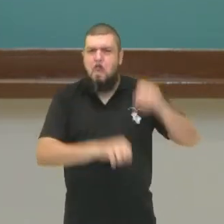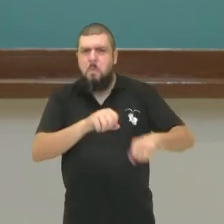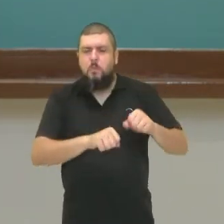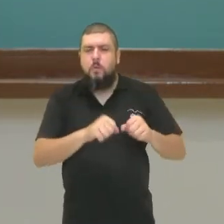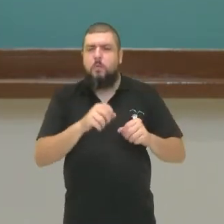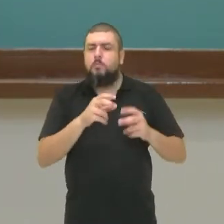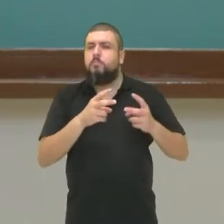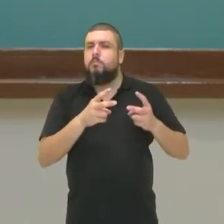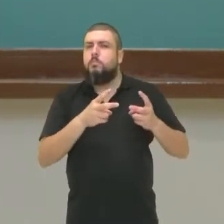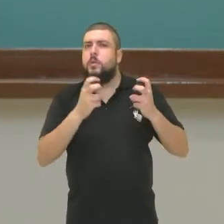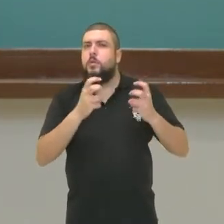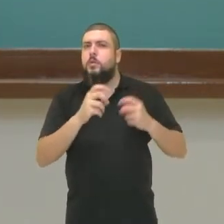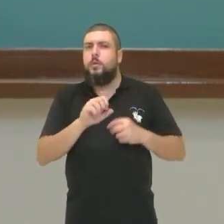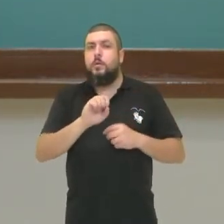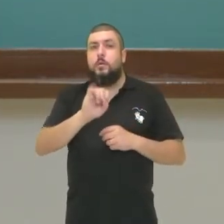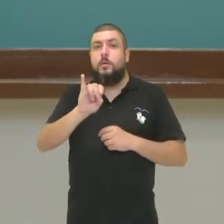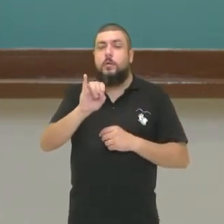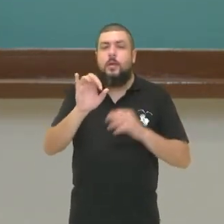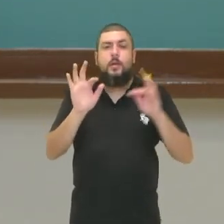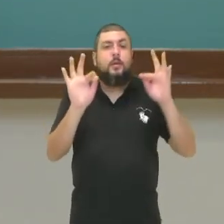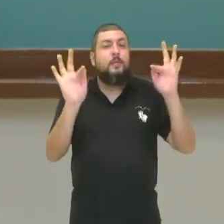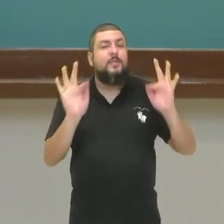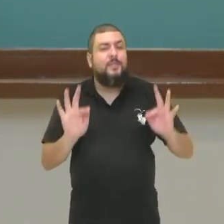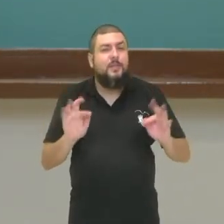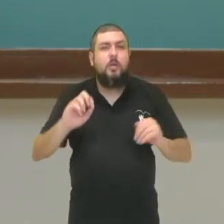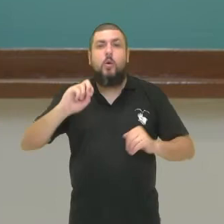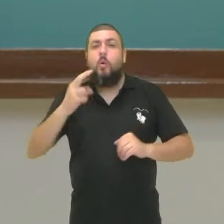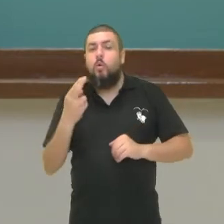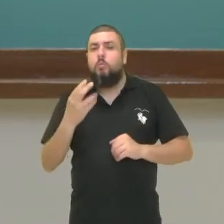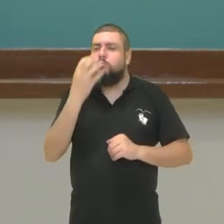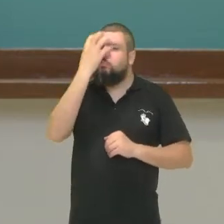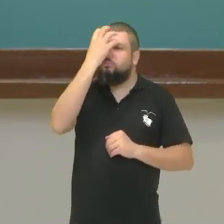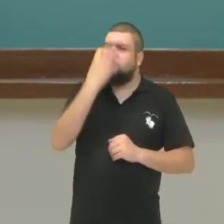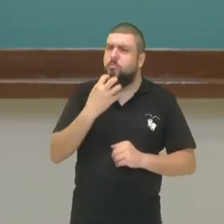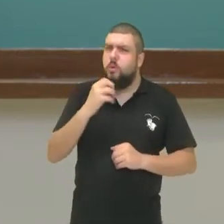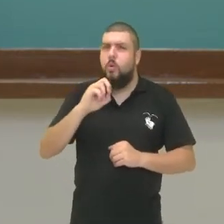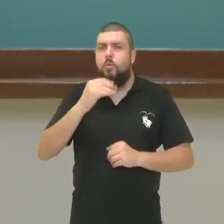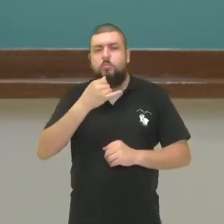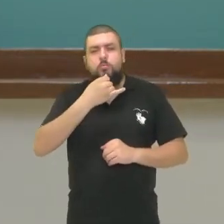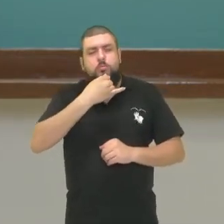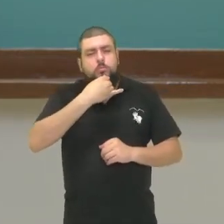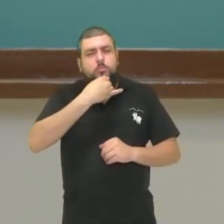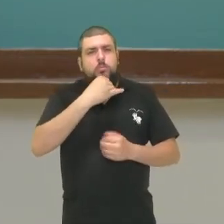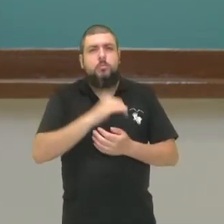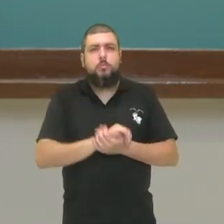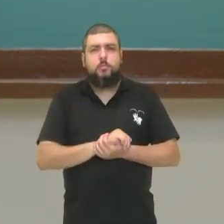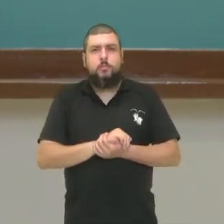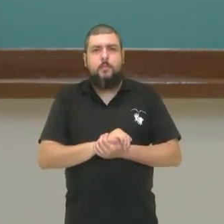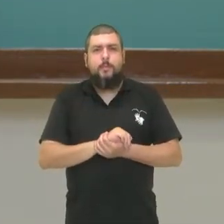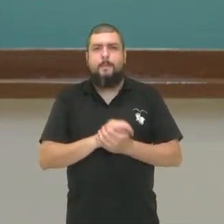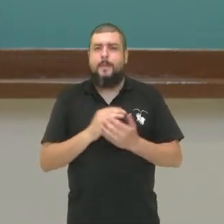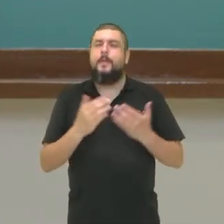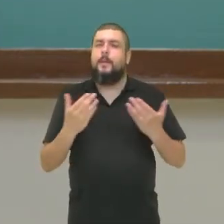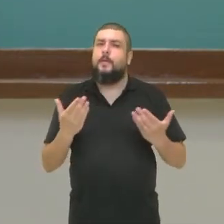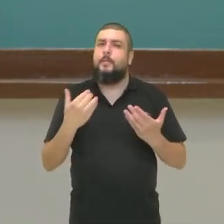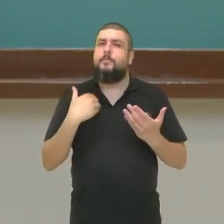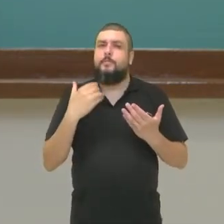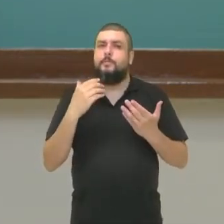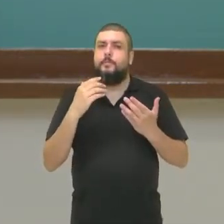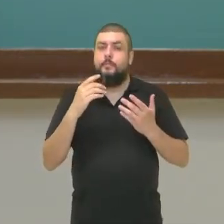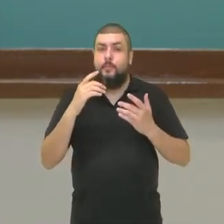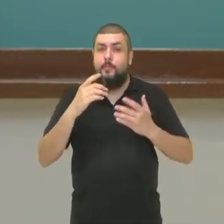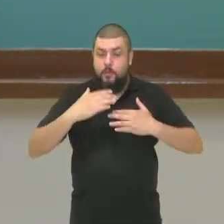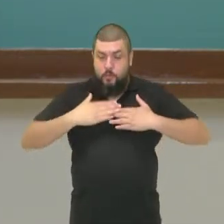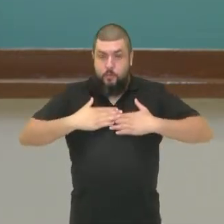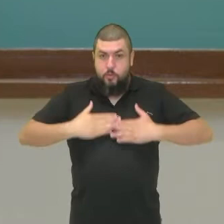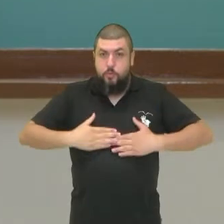falando. Se ele está feliz, se ele está bravo, se ele está triste. Então é dessa maneira que o nosso corpo ele expressa as